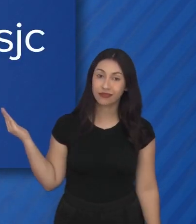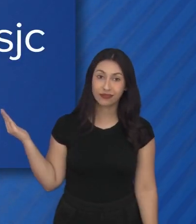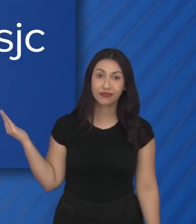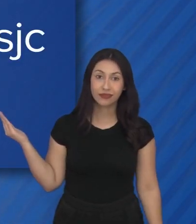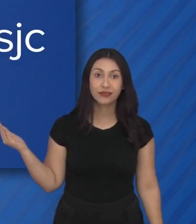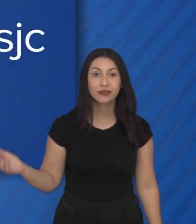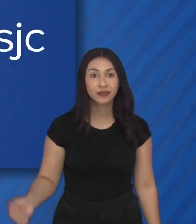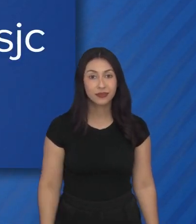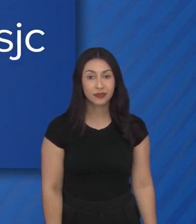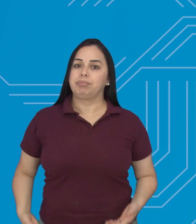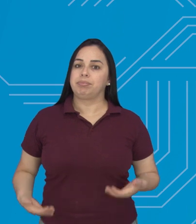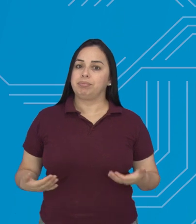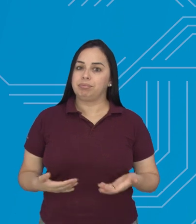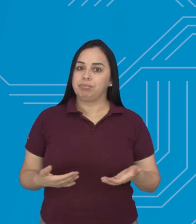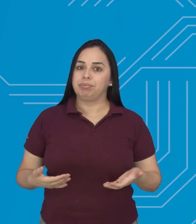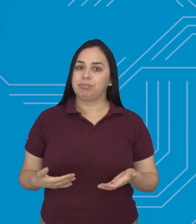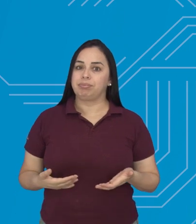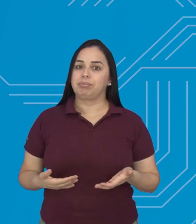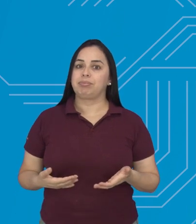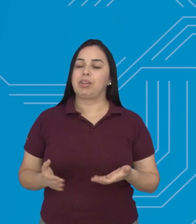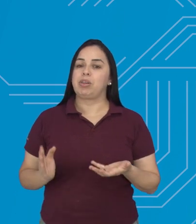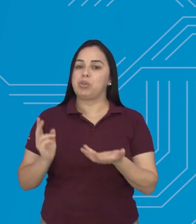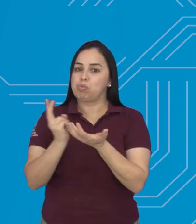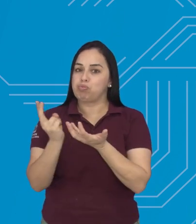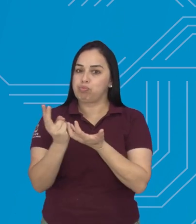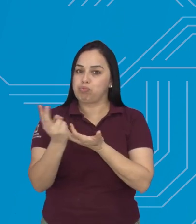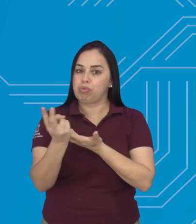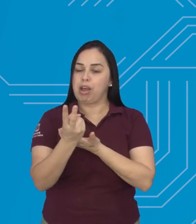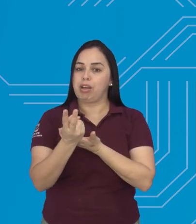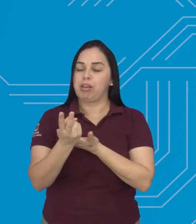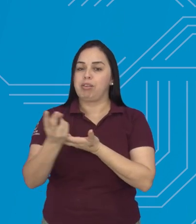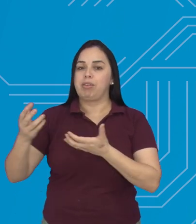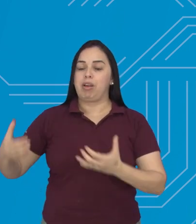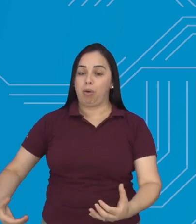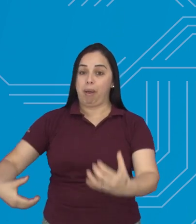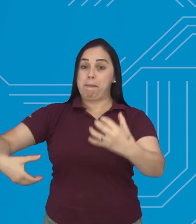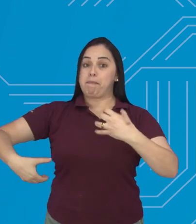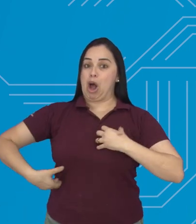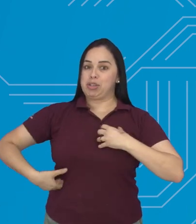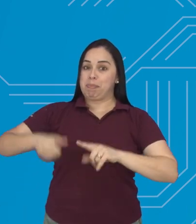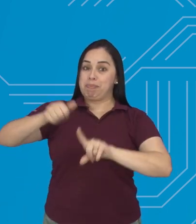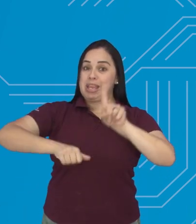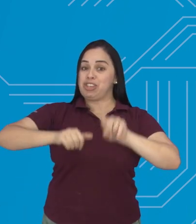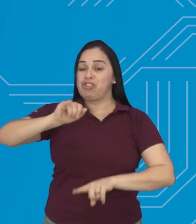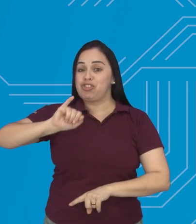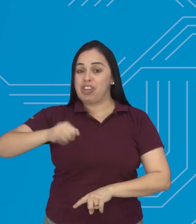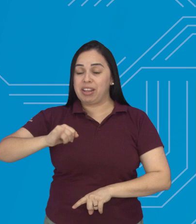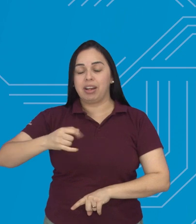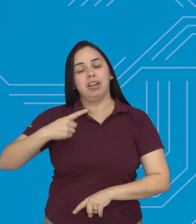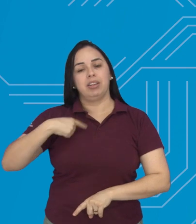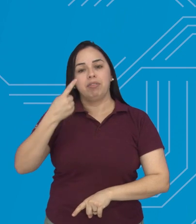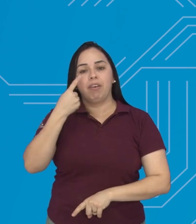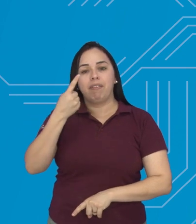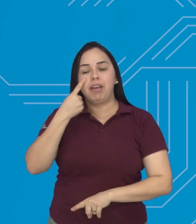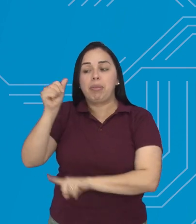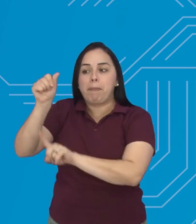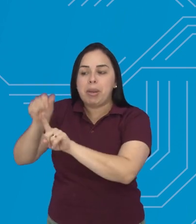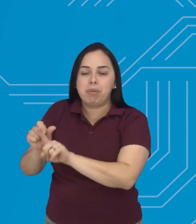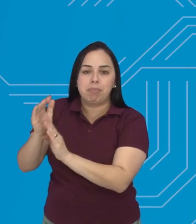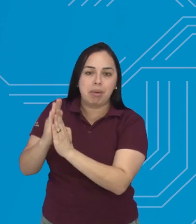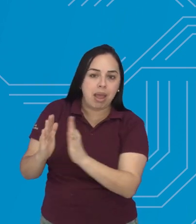gente tem que usar repelente, especialmente durante o dia, né? Que o mosquito da dengue ele ataca mais de dia do